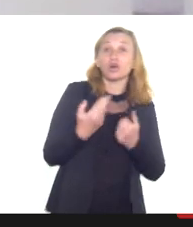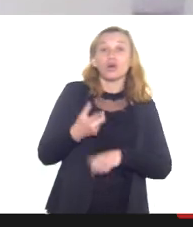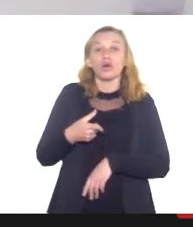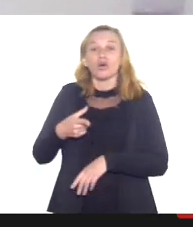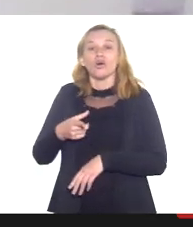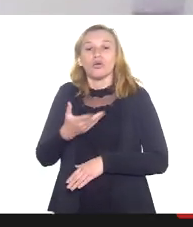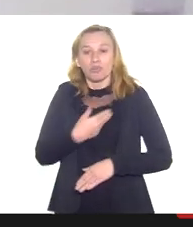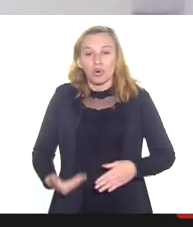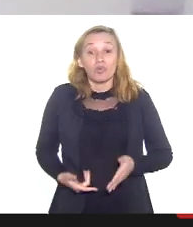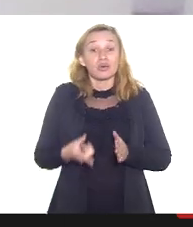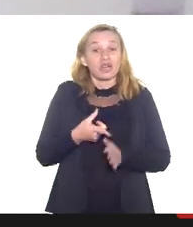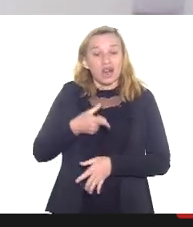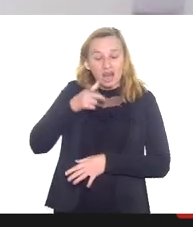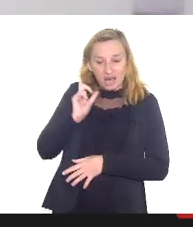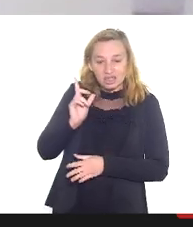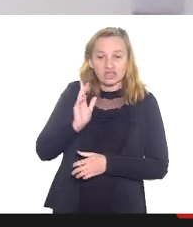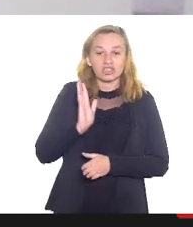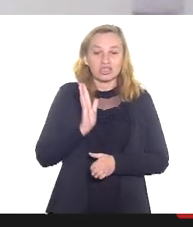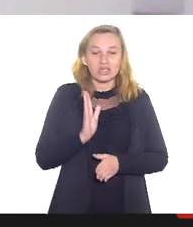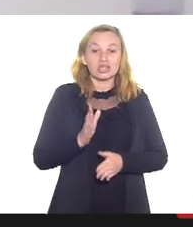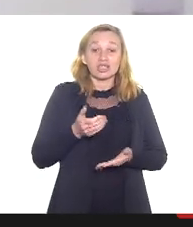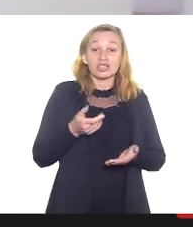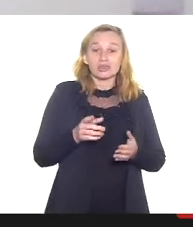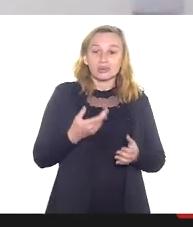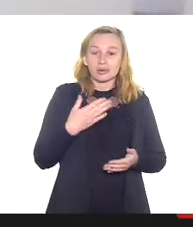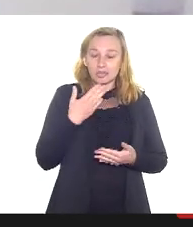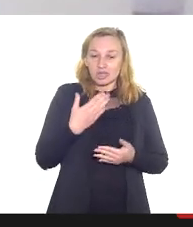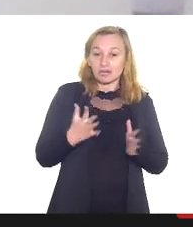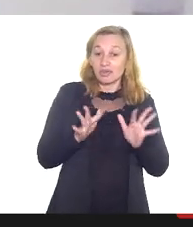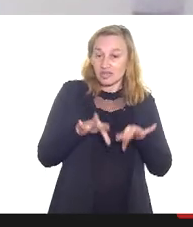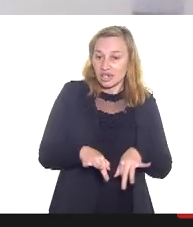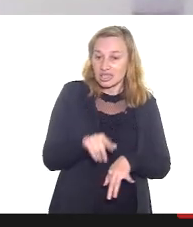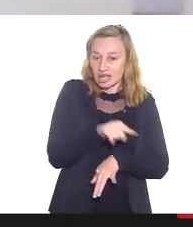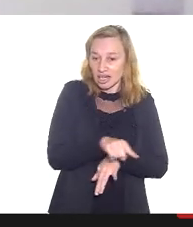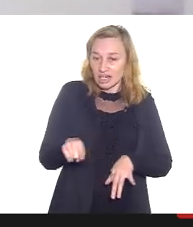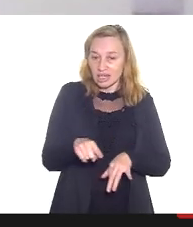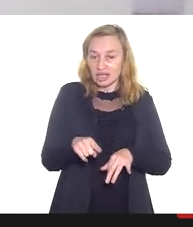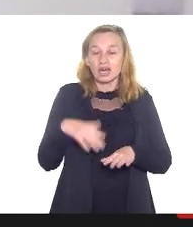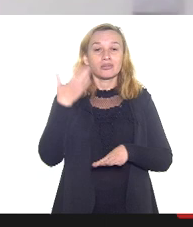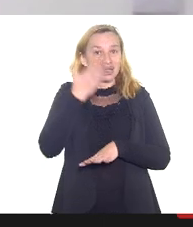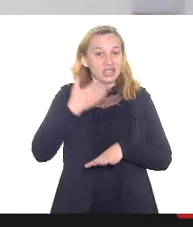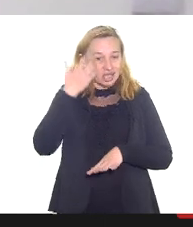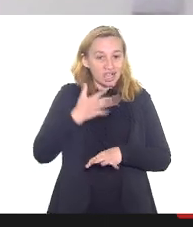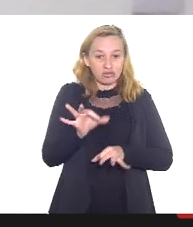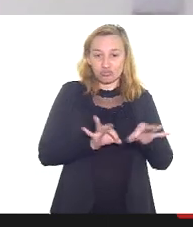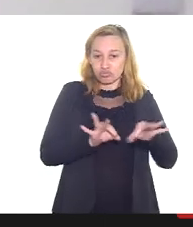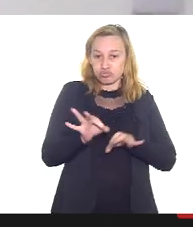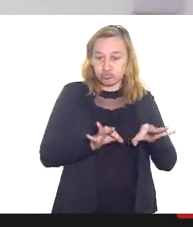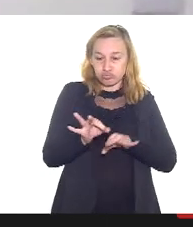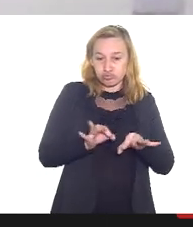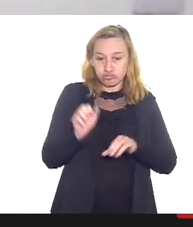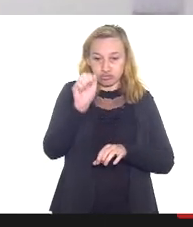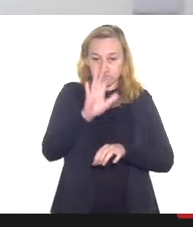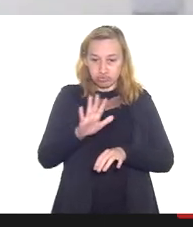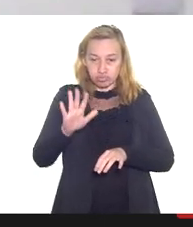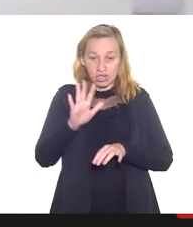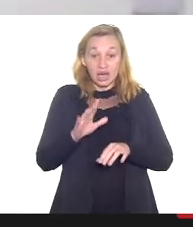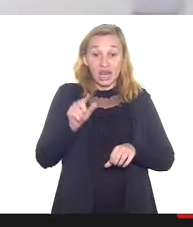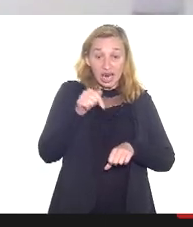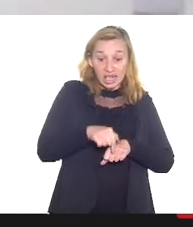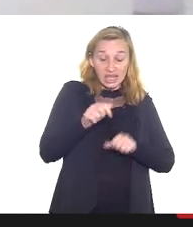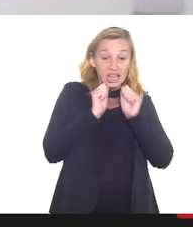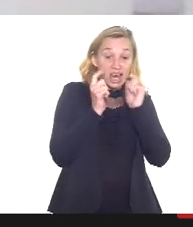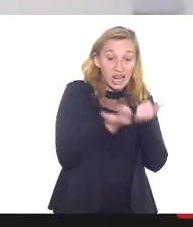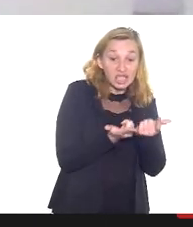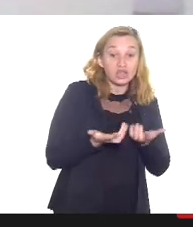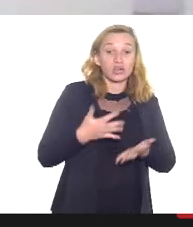anterior e achamos que a gente tem que concluir aqui o envio da mensagem do Plano Estadual de Educação e a votação aqui na Alerj. Eu gostaria